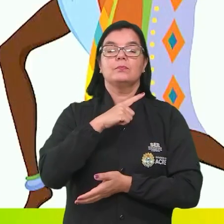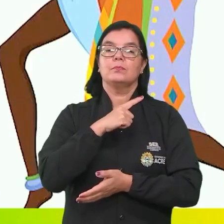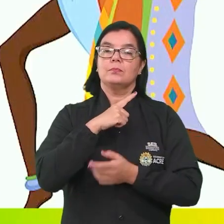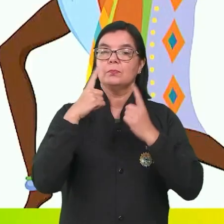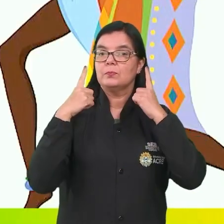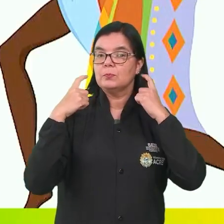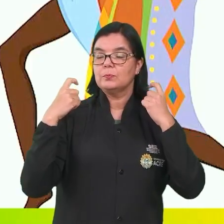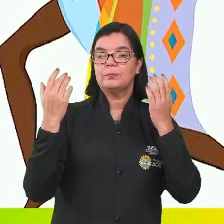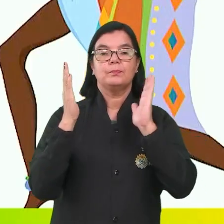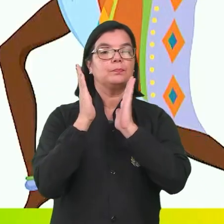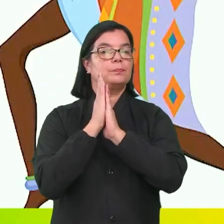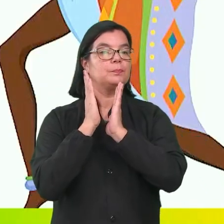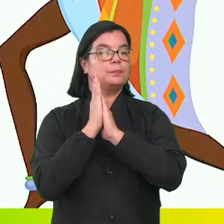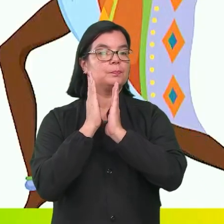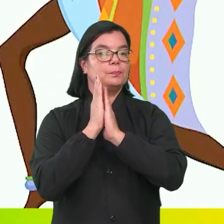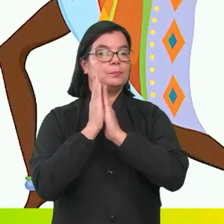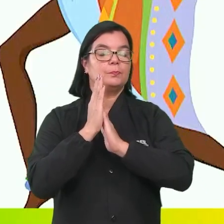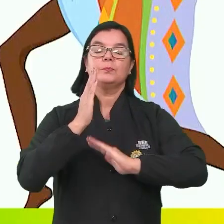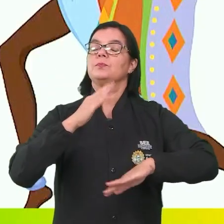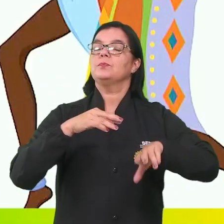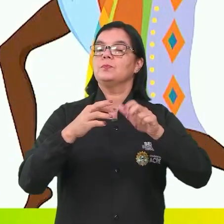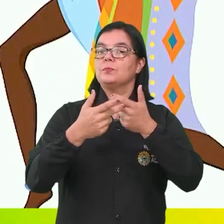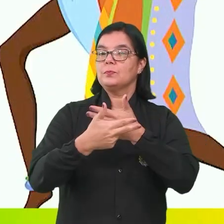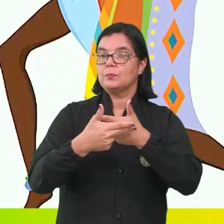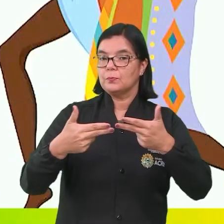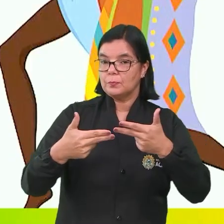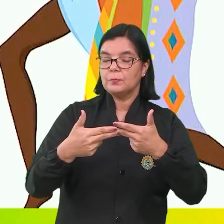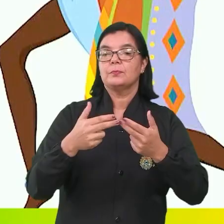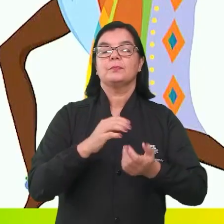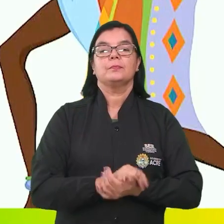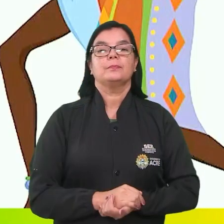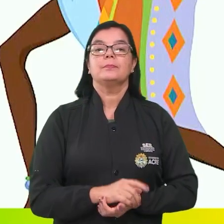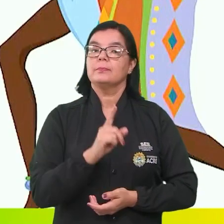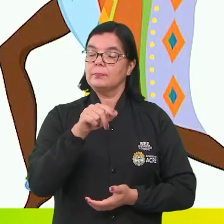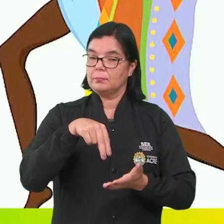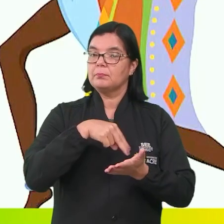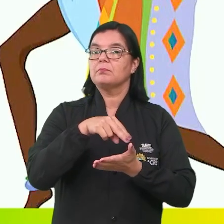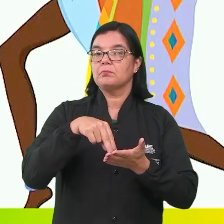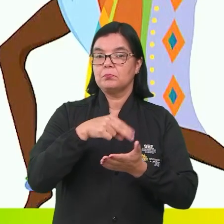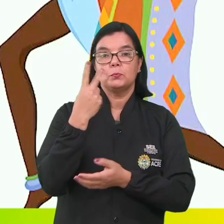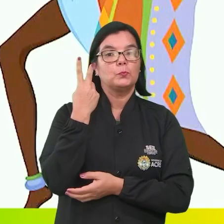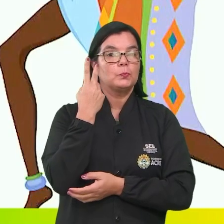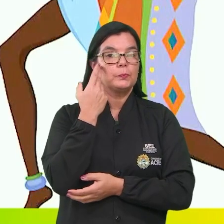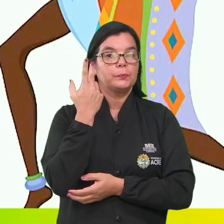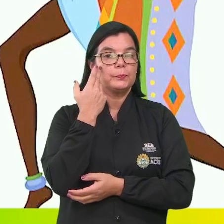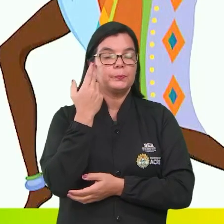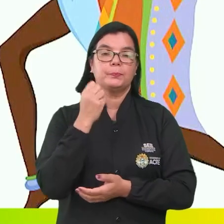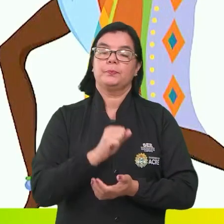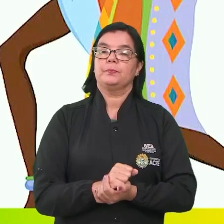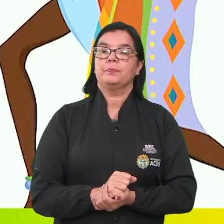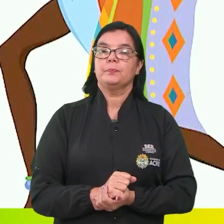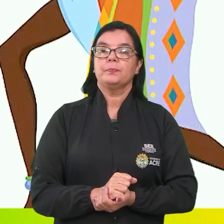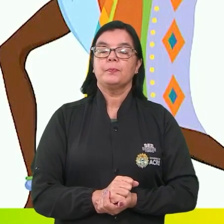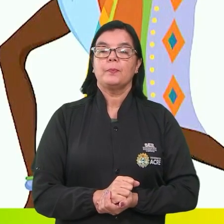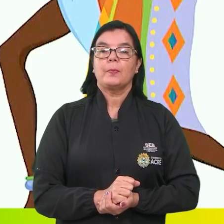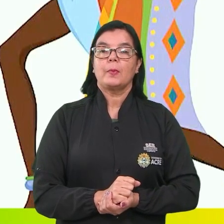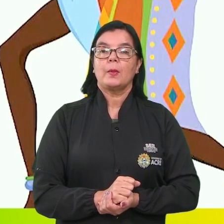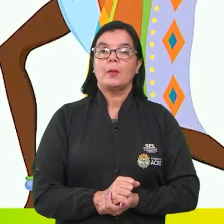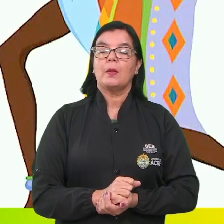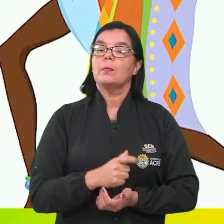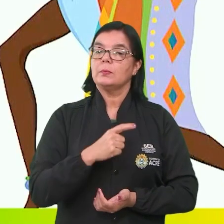de palmas, de instrumentos de percussão. Essa é uma dança muito comum nos Marrocos. E